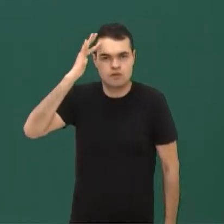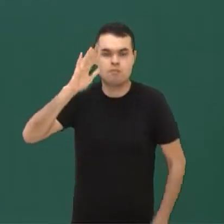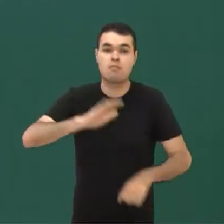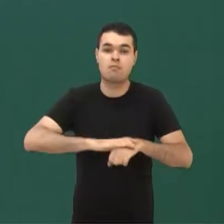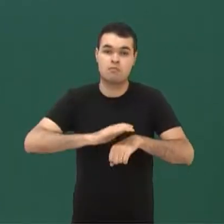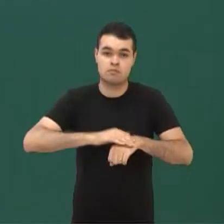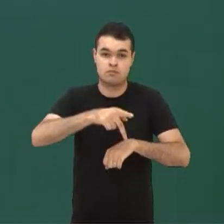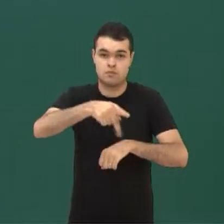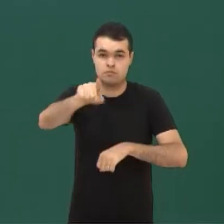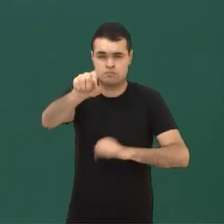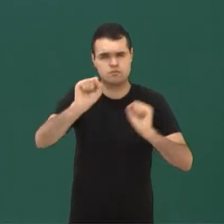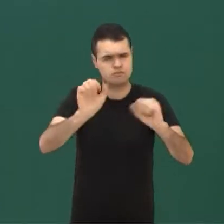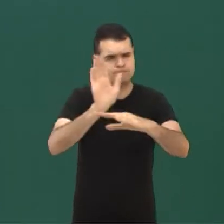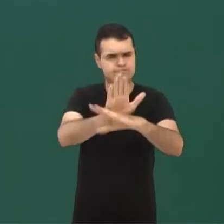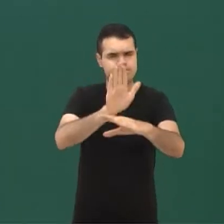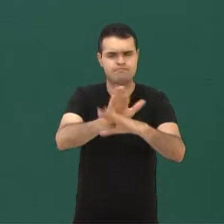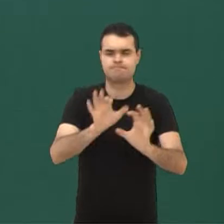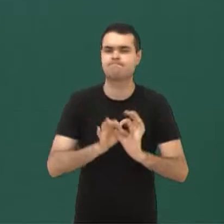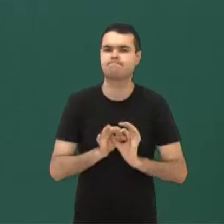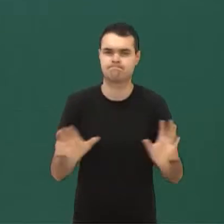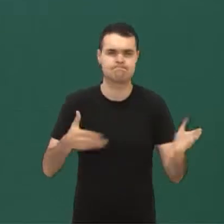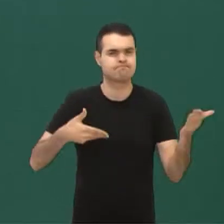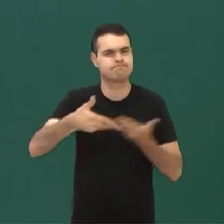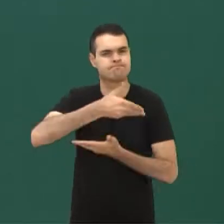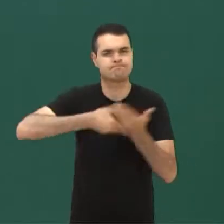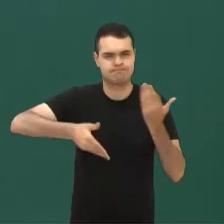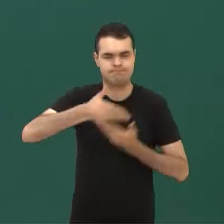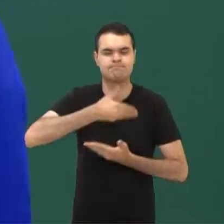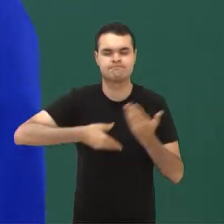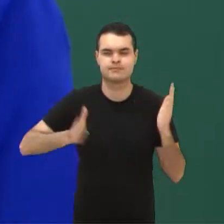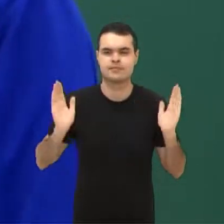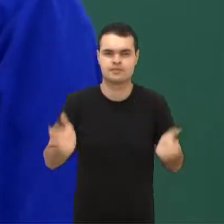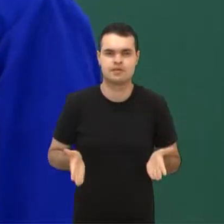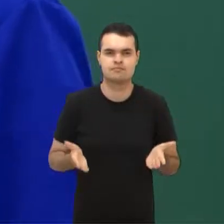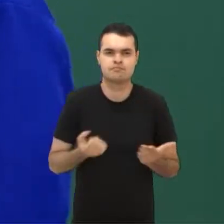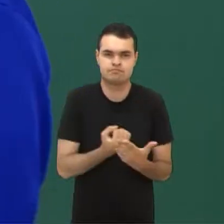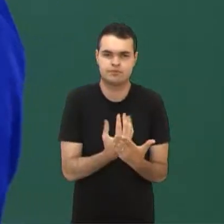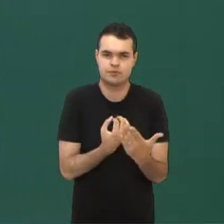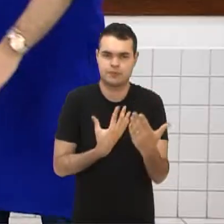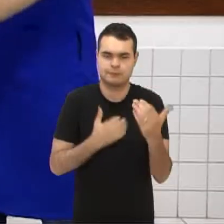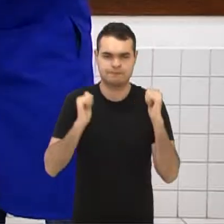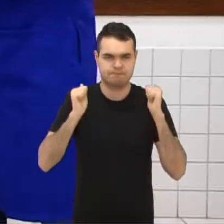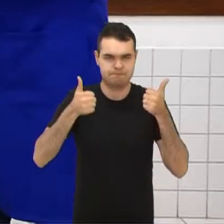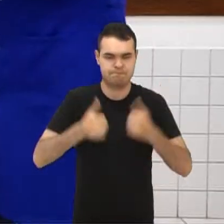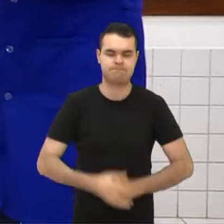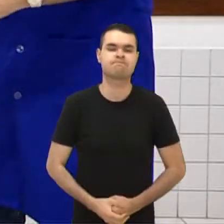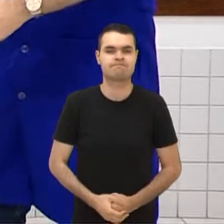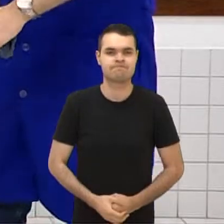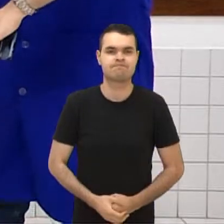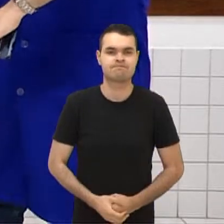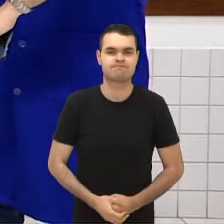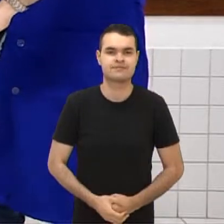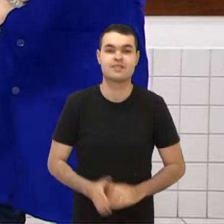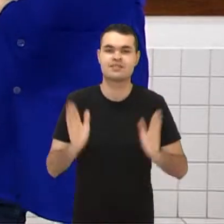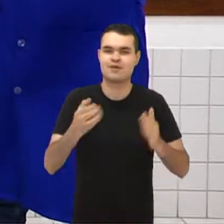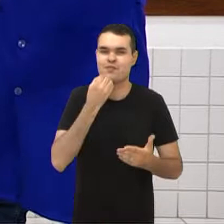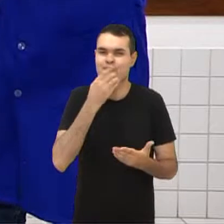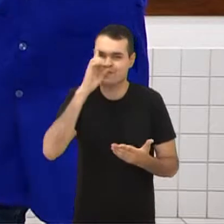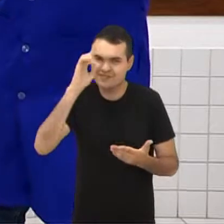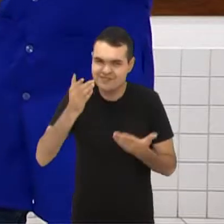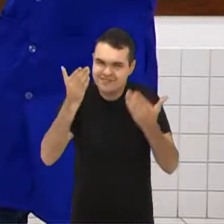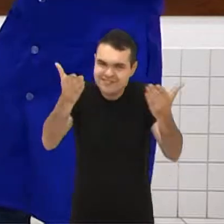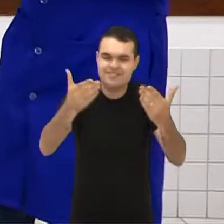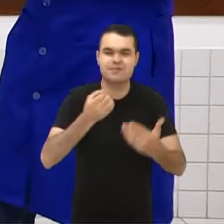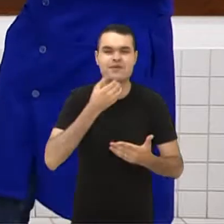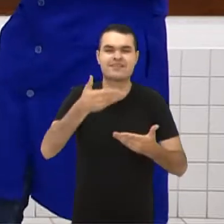dúvida, pode ajudar você. Vai interagindo com a gente aqui que a gente já está recebendo aí as questões. Exatamente. Já dou o meu bom dia.